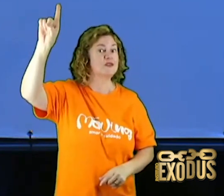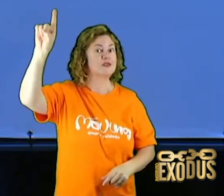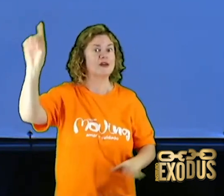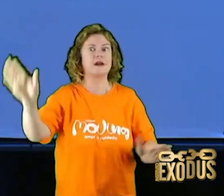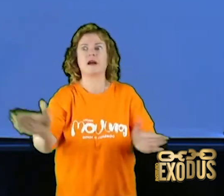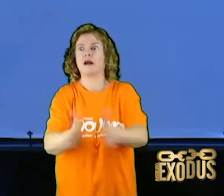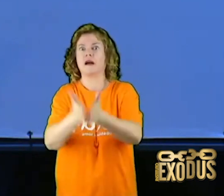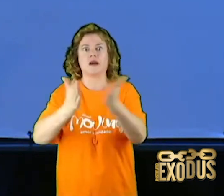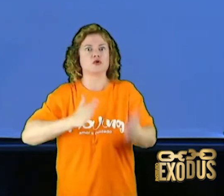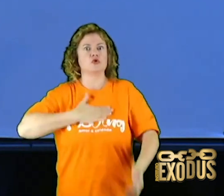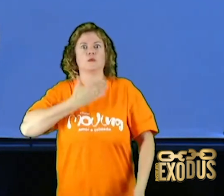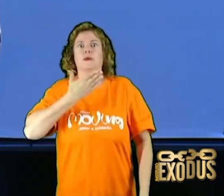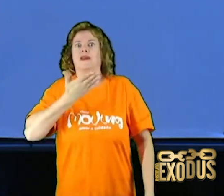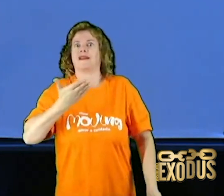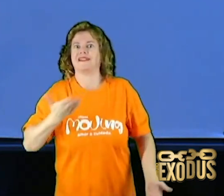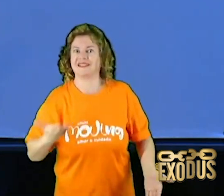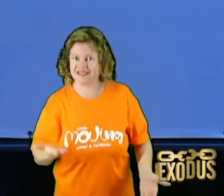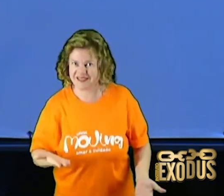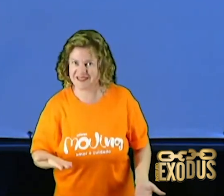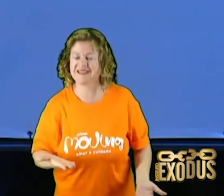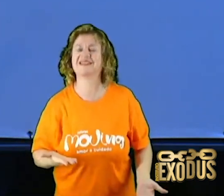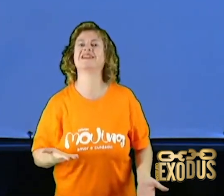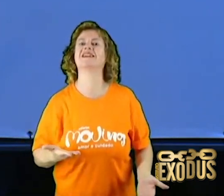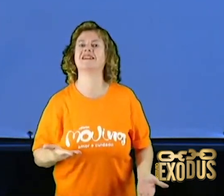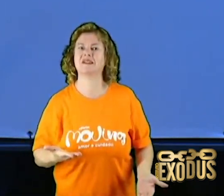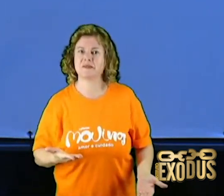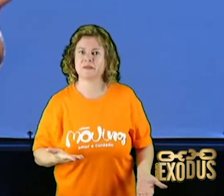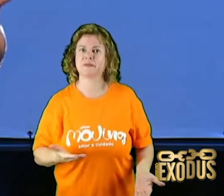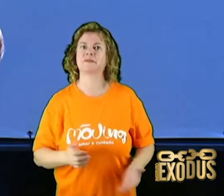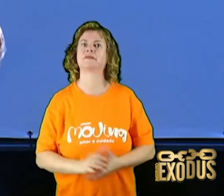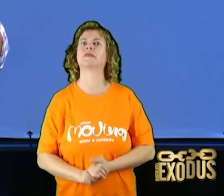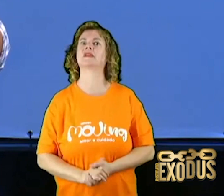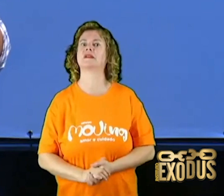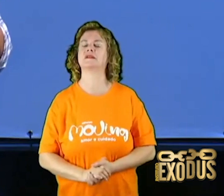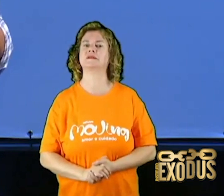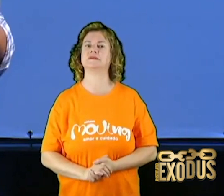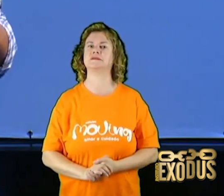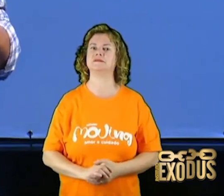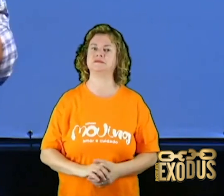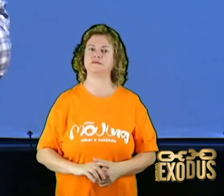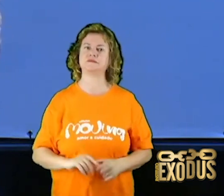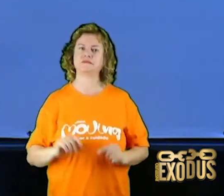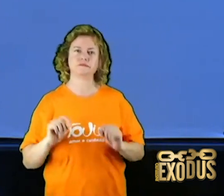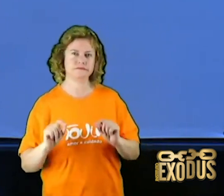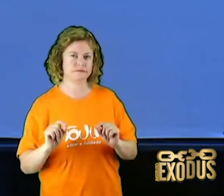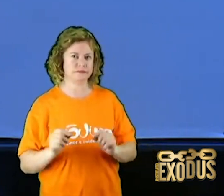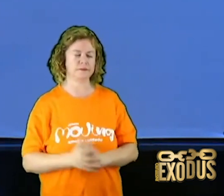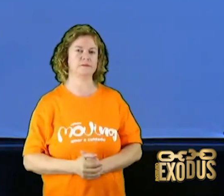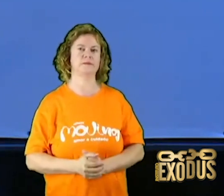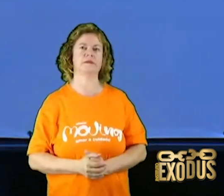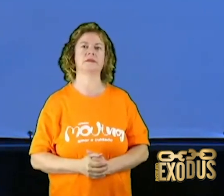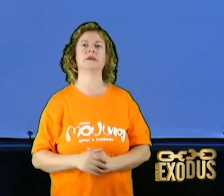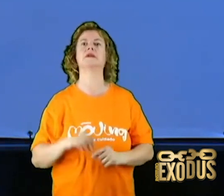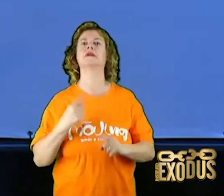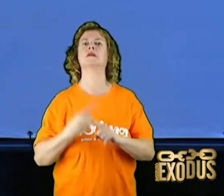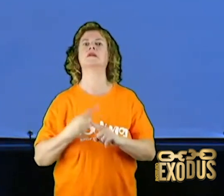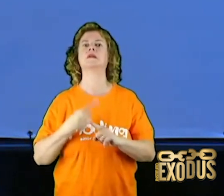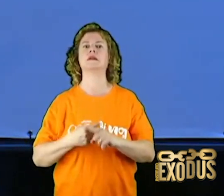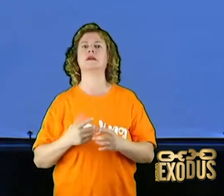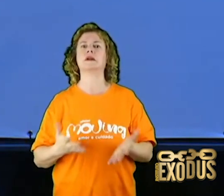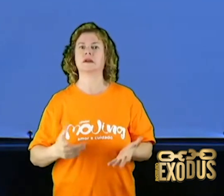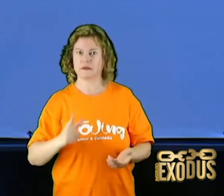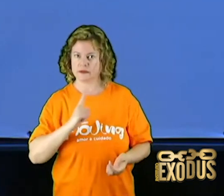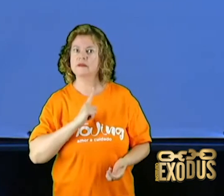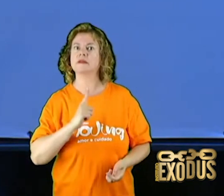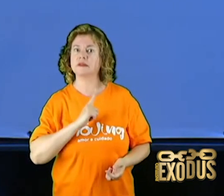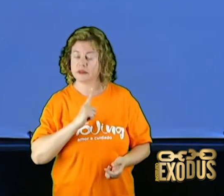goleiro defendeu o pênalti. Milagre, São Marcos, não é nada disso. Isso é previsível e existe uma estatística para